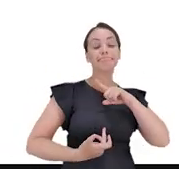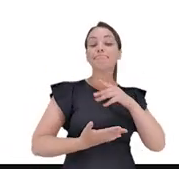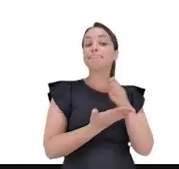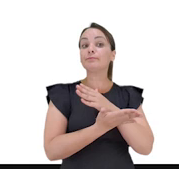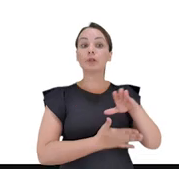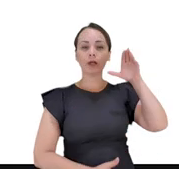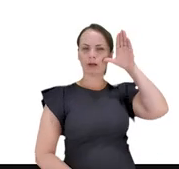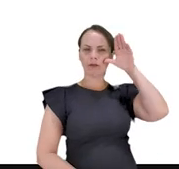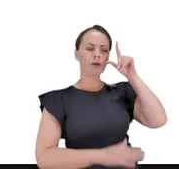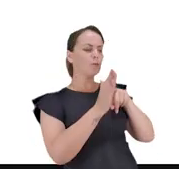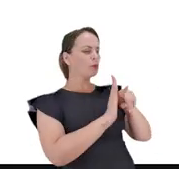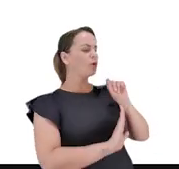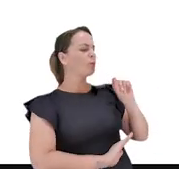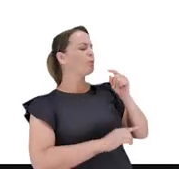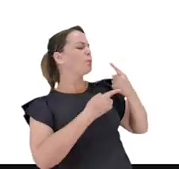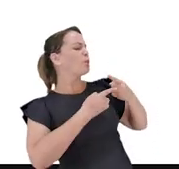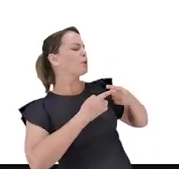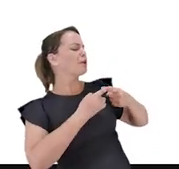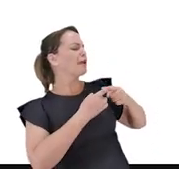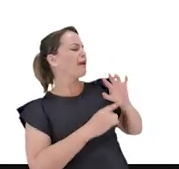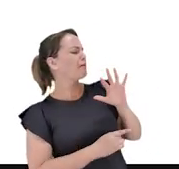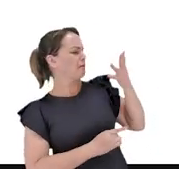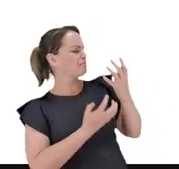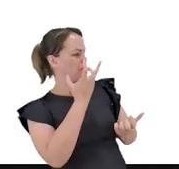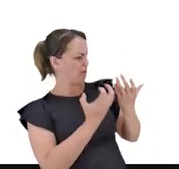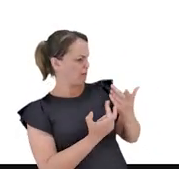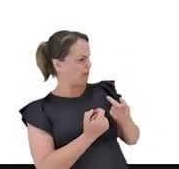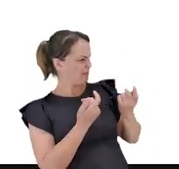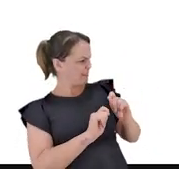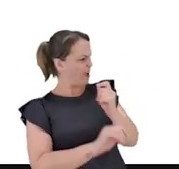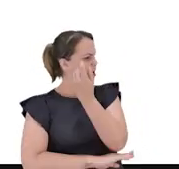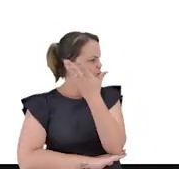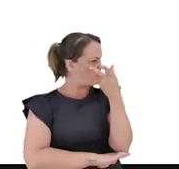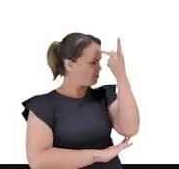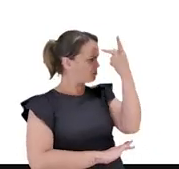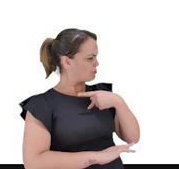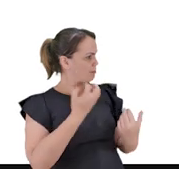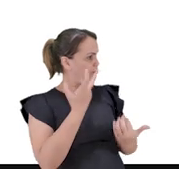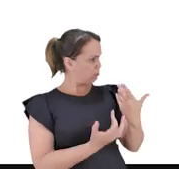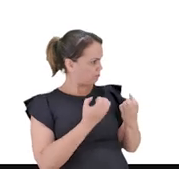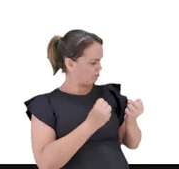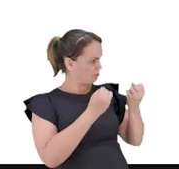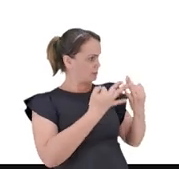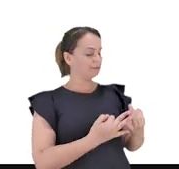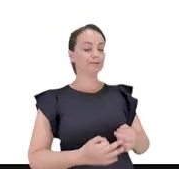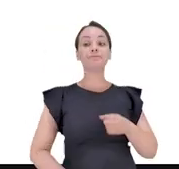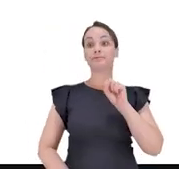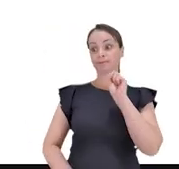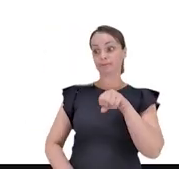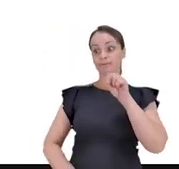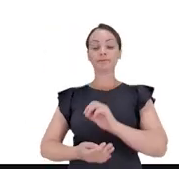o que causa incêndio nas florestas? A floresta ela pode pegar fogo sozinha? Você pode explicar isso para a gente? Posso